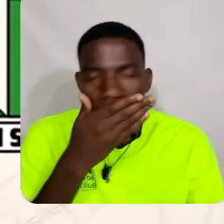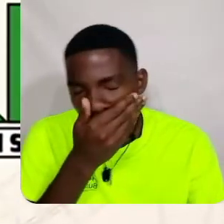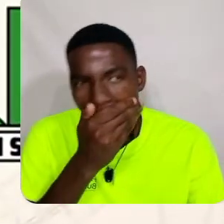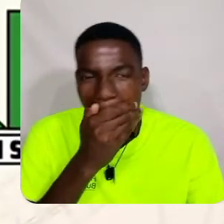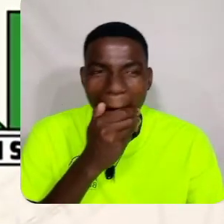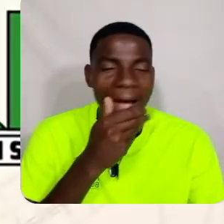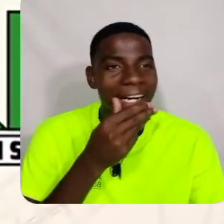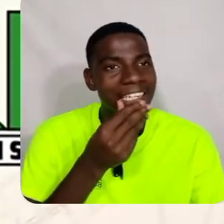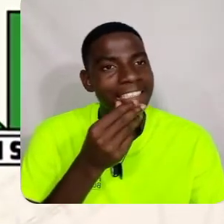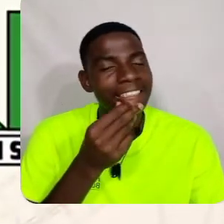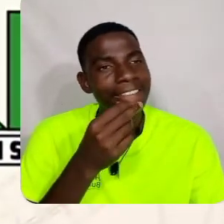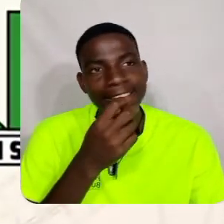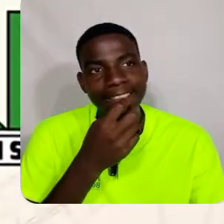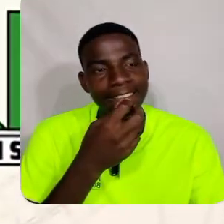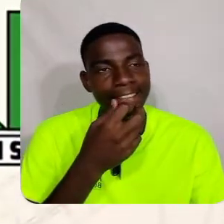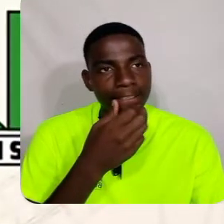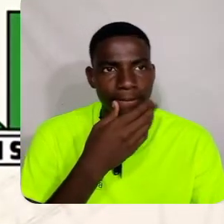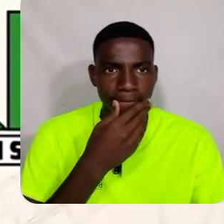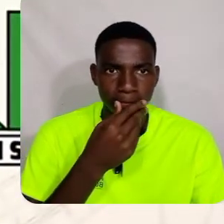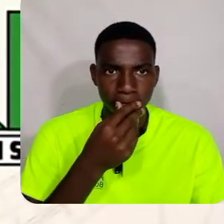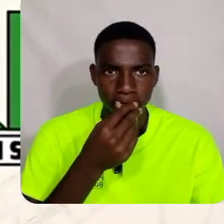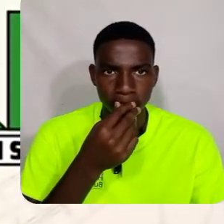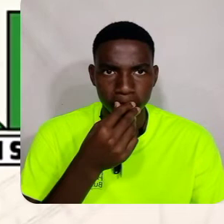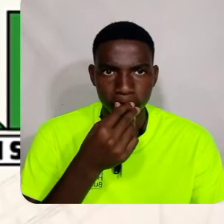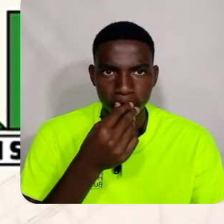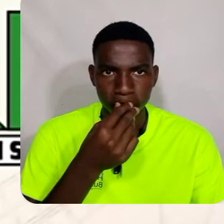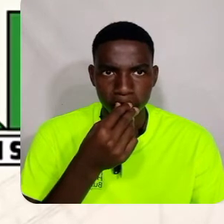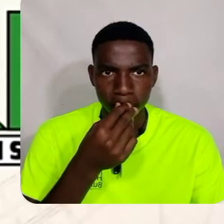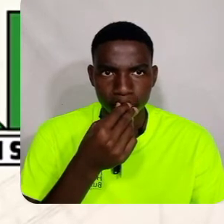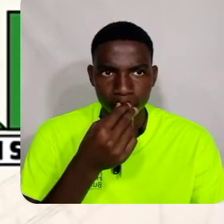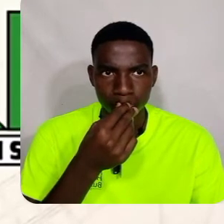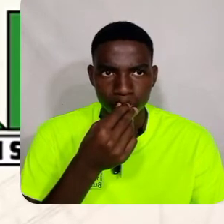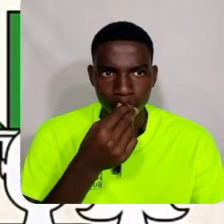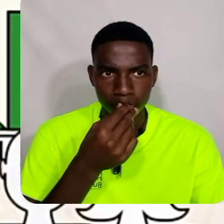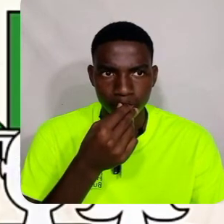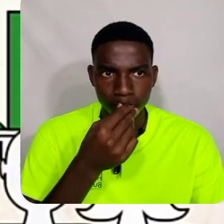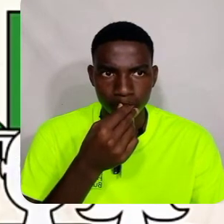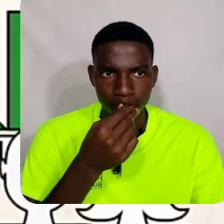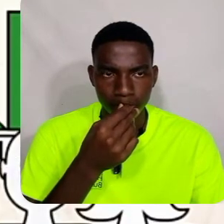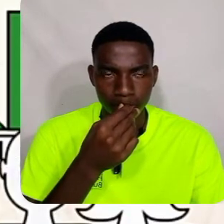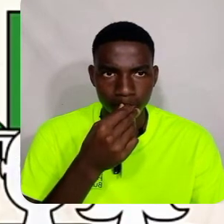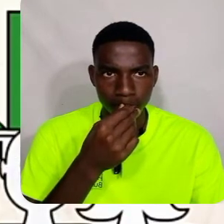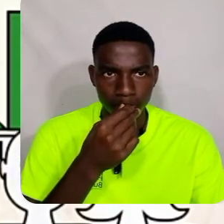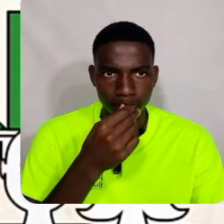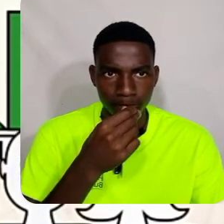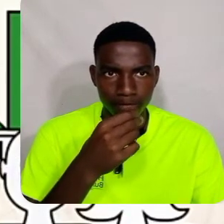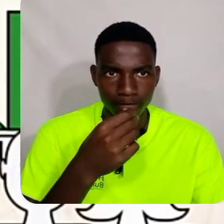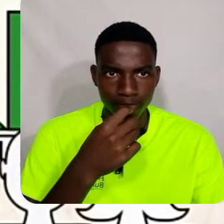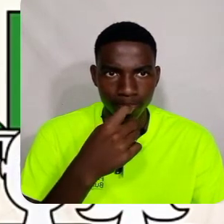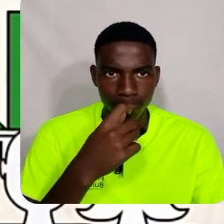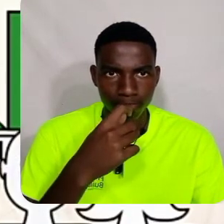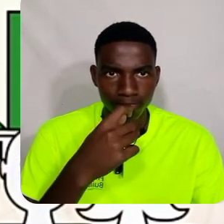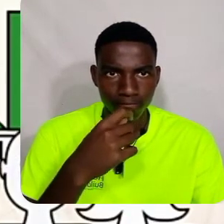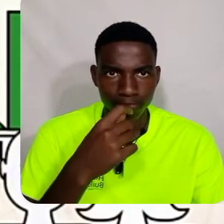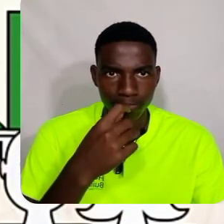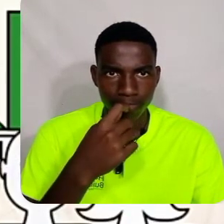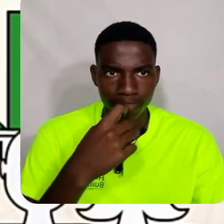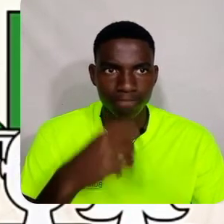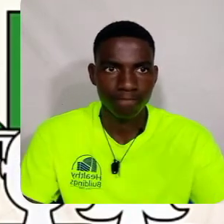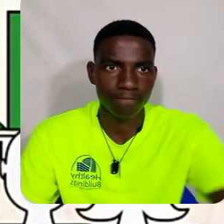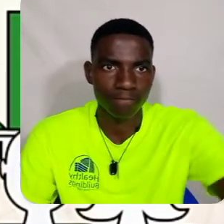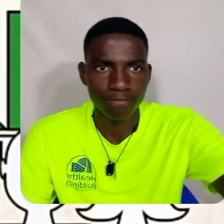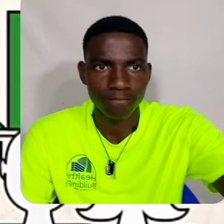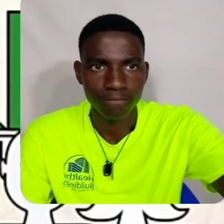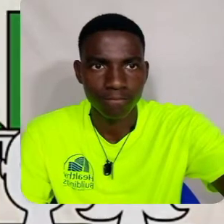para cuidar do poder executivo se chama governador, e do legislativo, os deputados estaduais. Atenção, não confunda